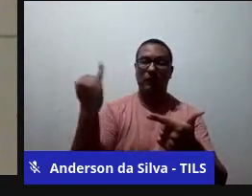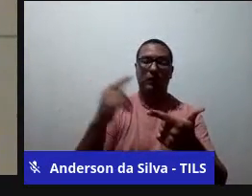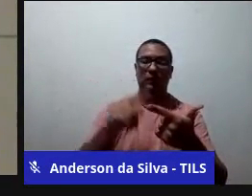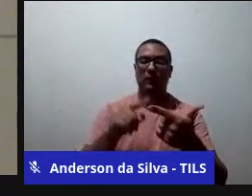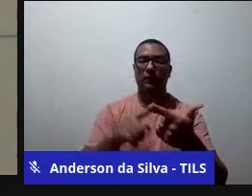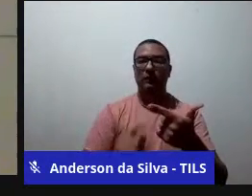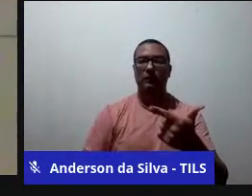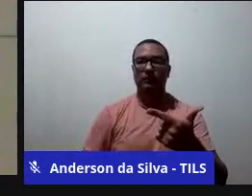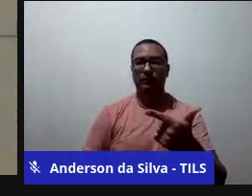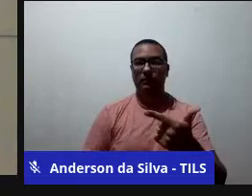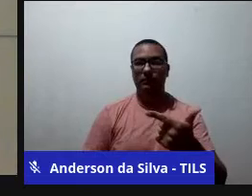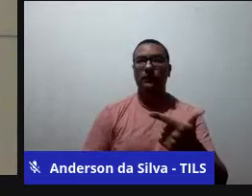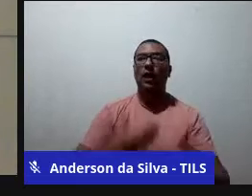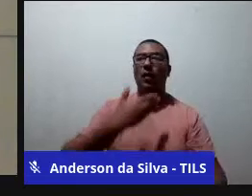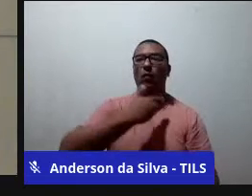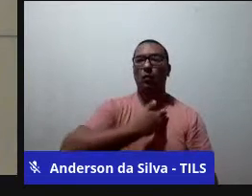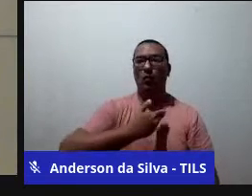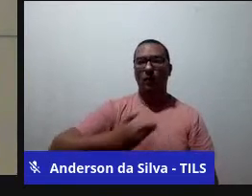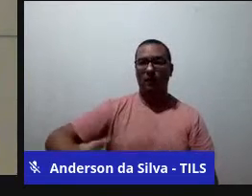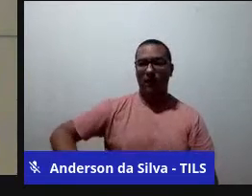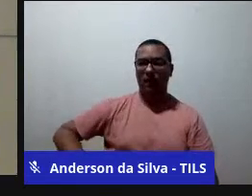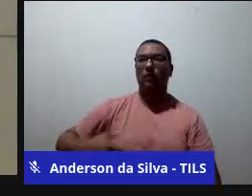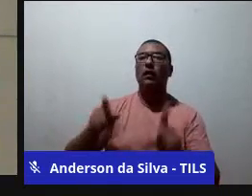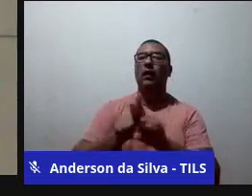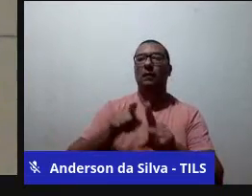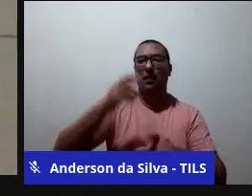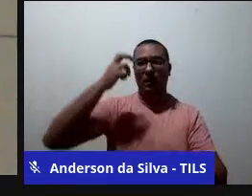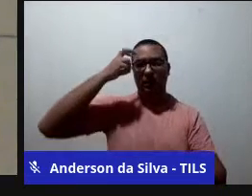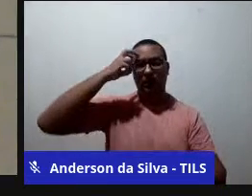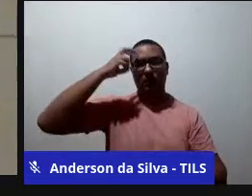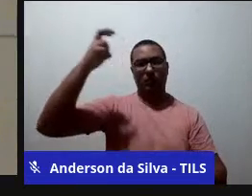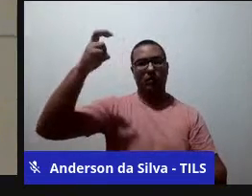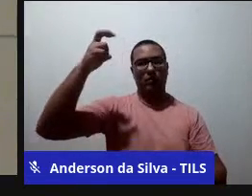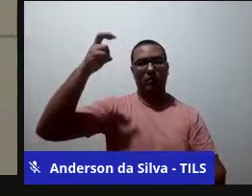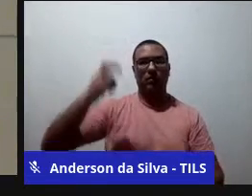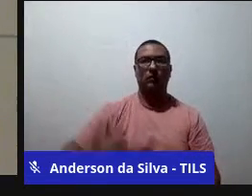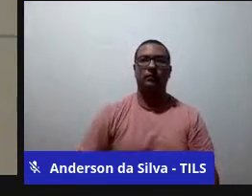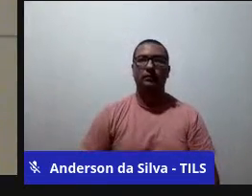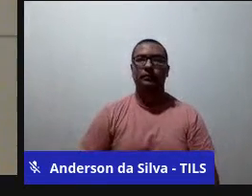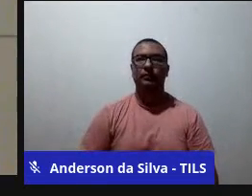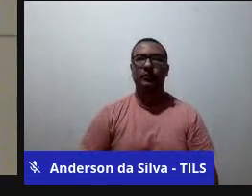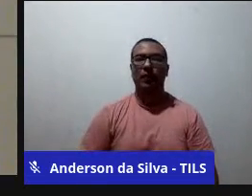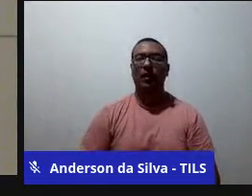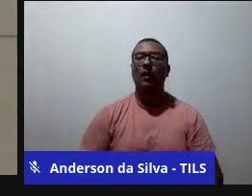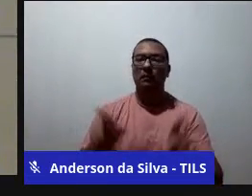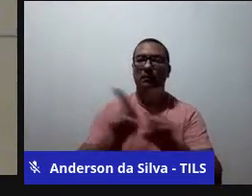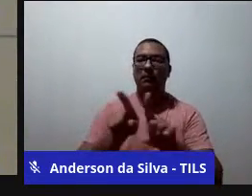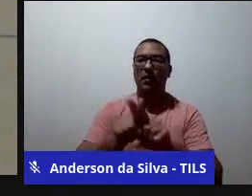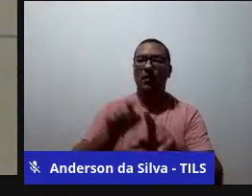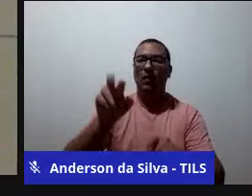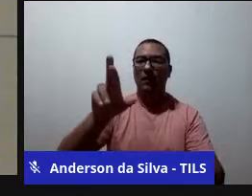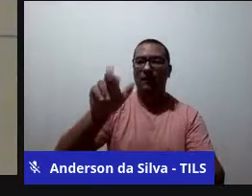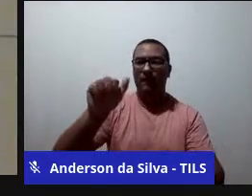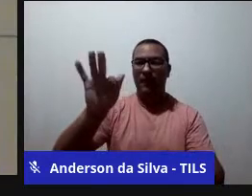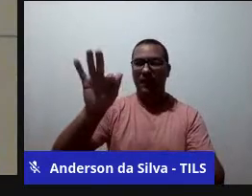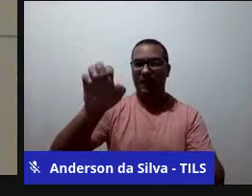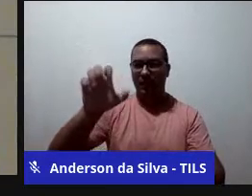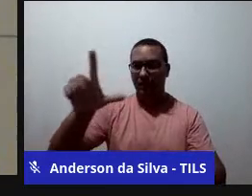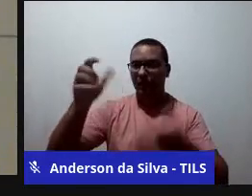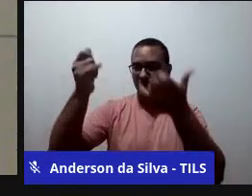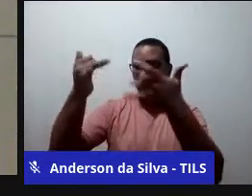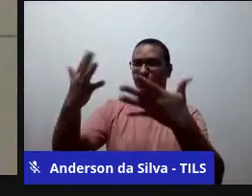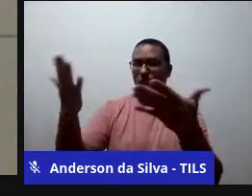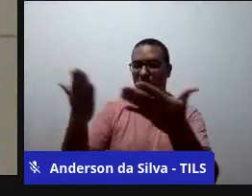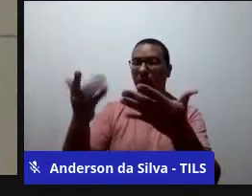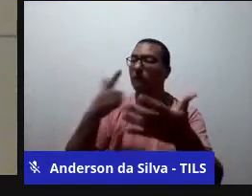uma governança inteligente. Eu até iria um pouquinho mais além do que o professor Rafael já fez referência, de